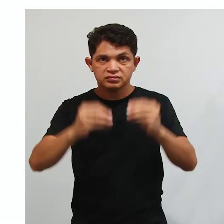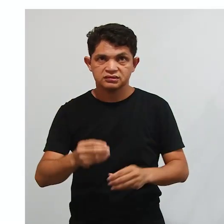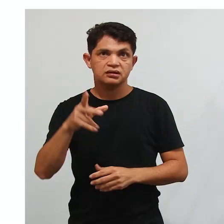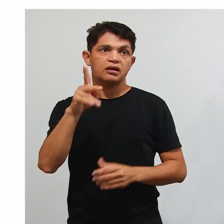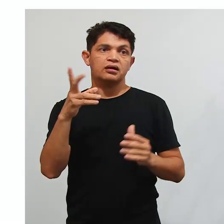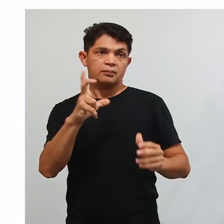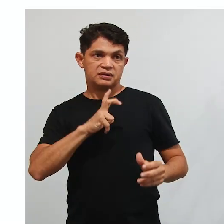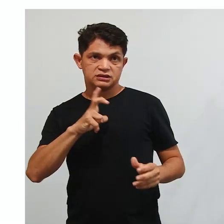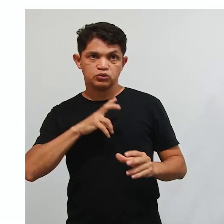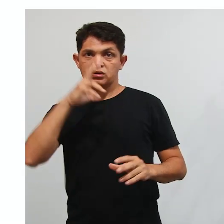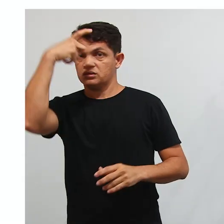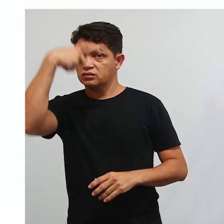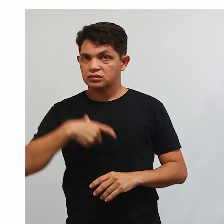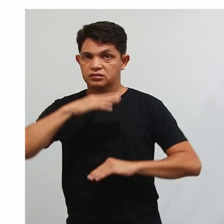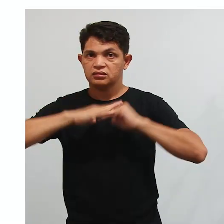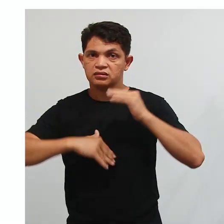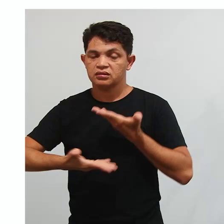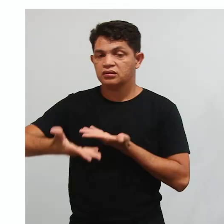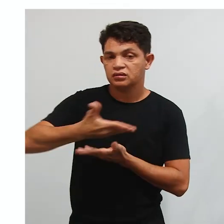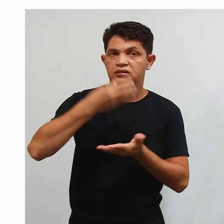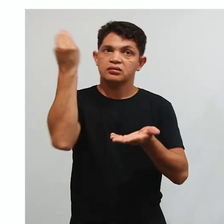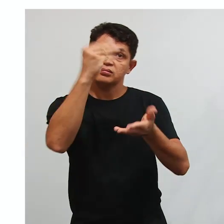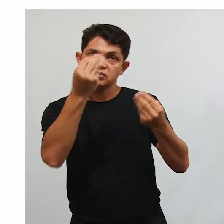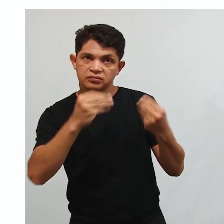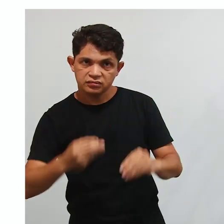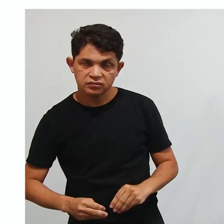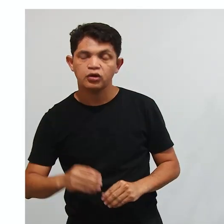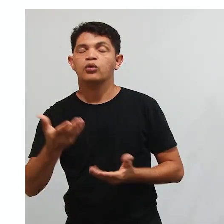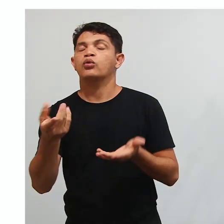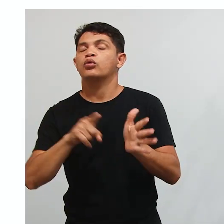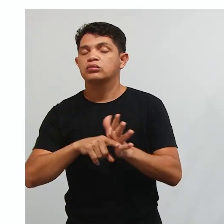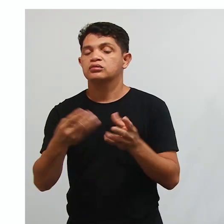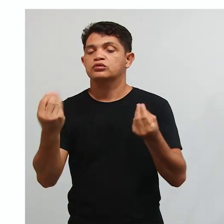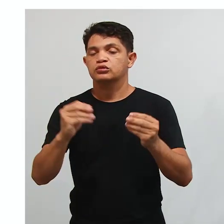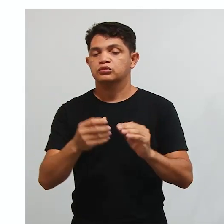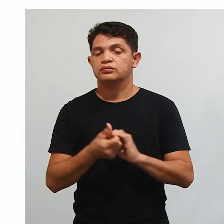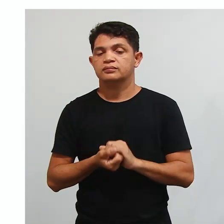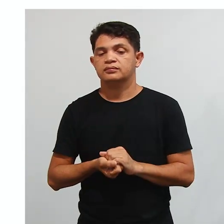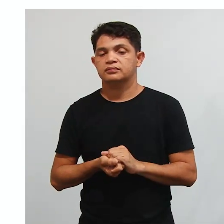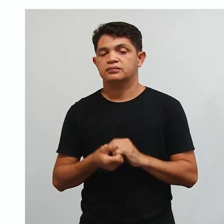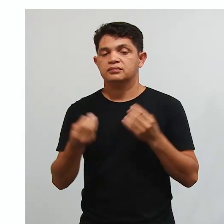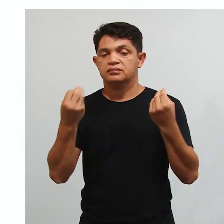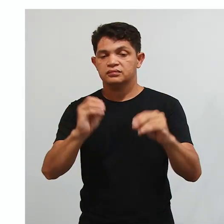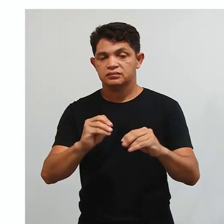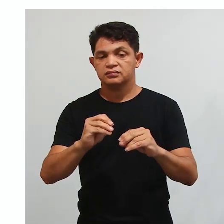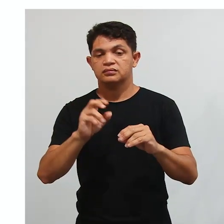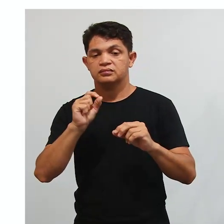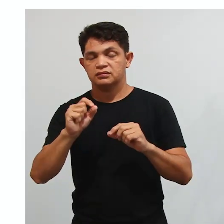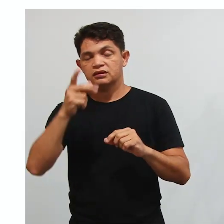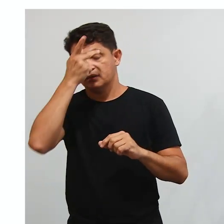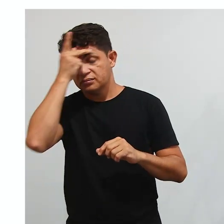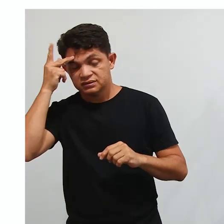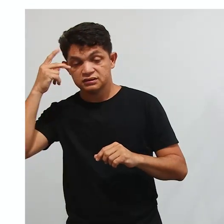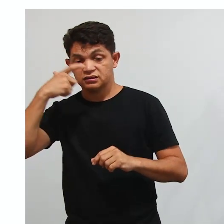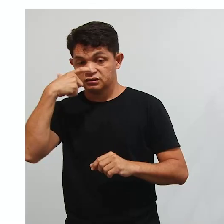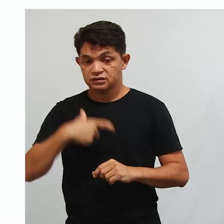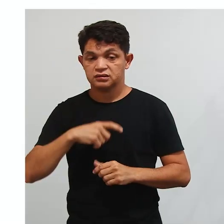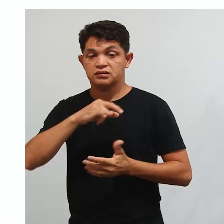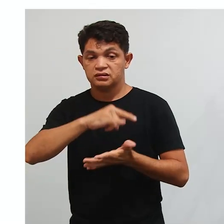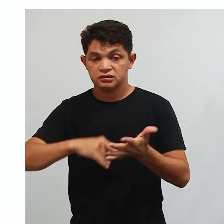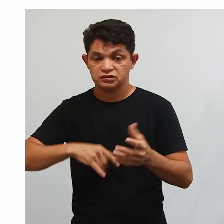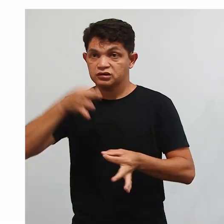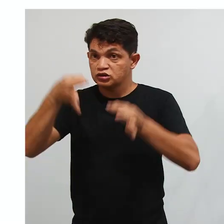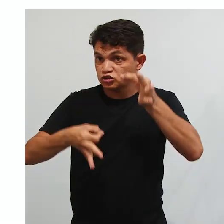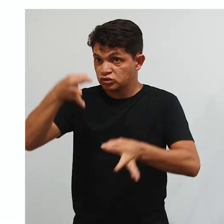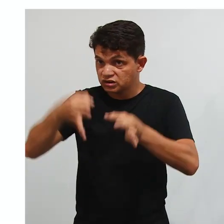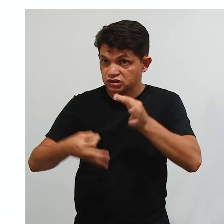pode ser documentos pessoais pode ser material de divulgação tipo folhetos de promoção é considerado documento